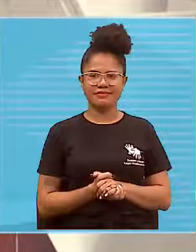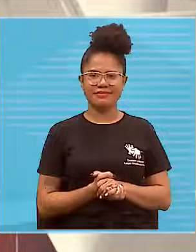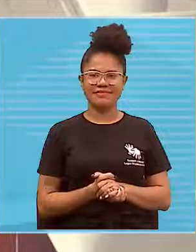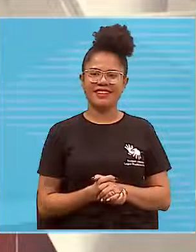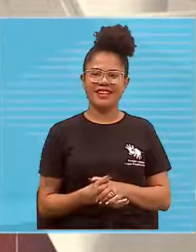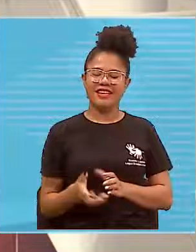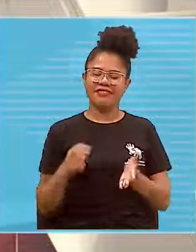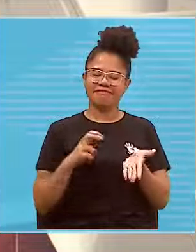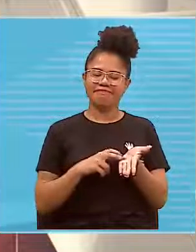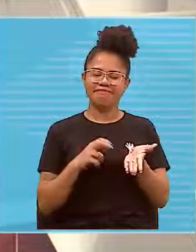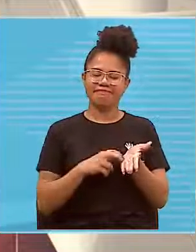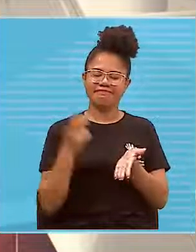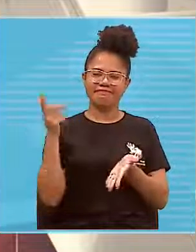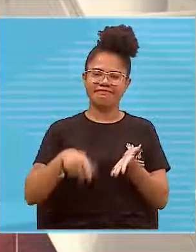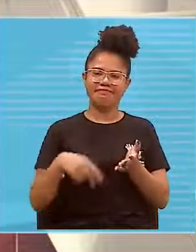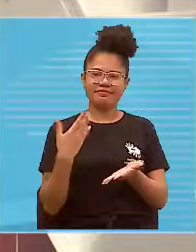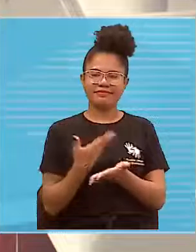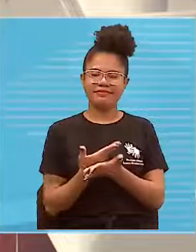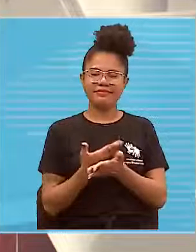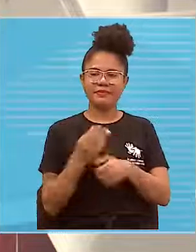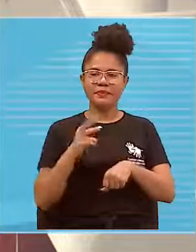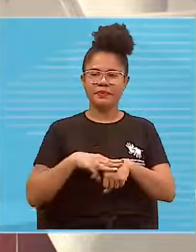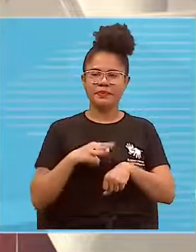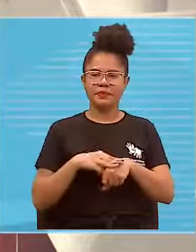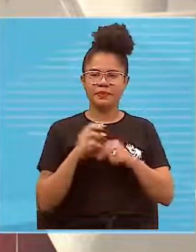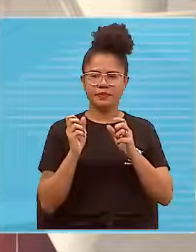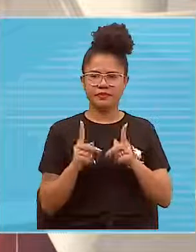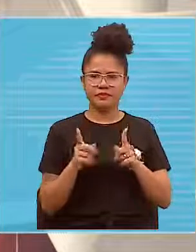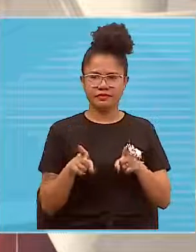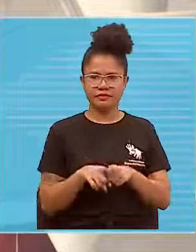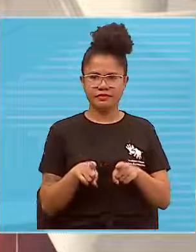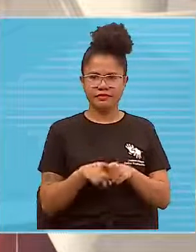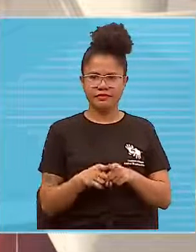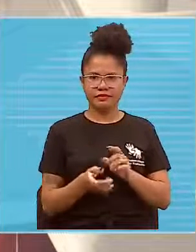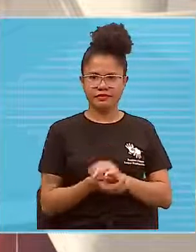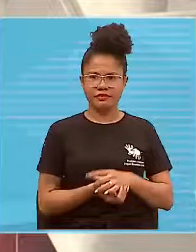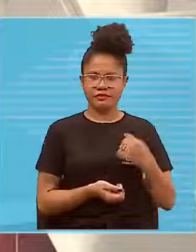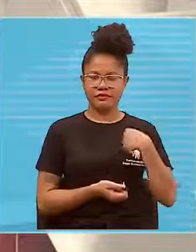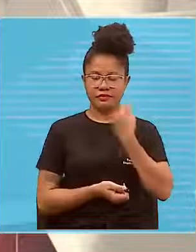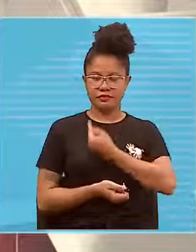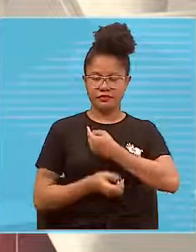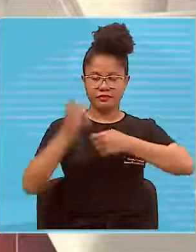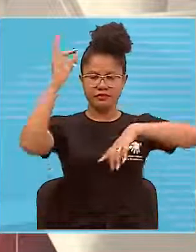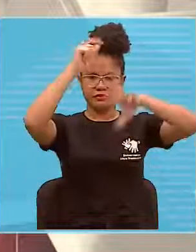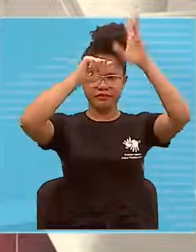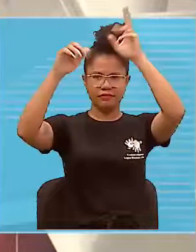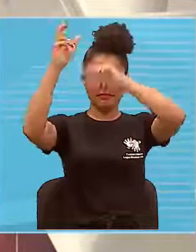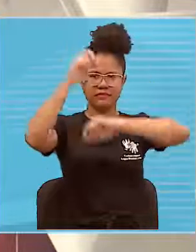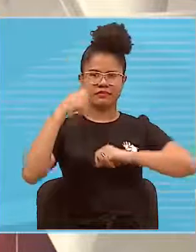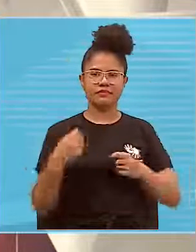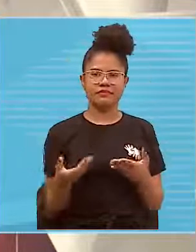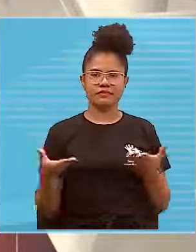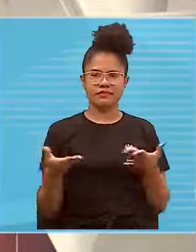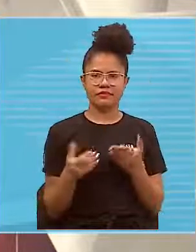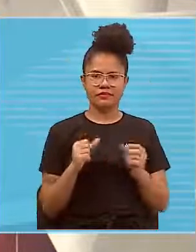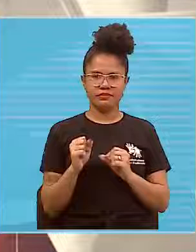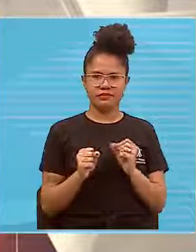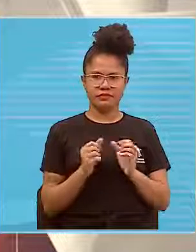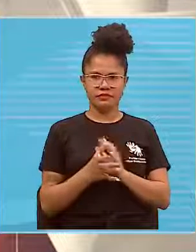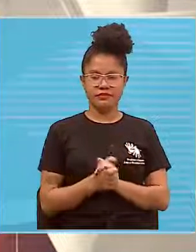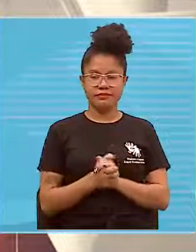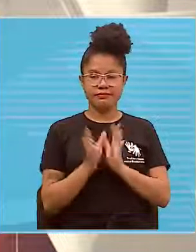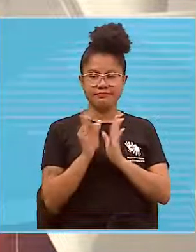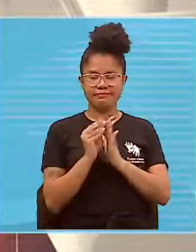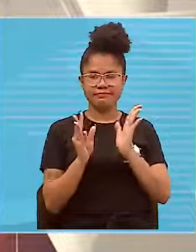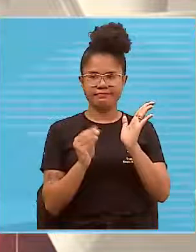uma aula de matemática. E que nós vamos ver hoje, meus amados alunos, é um assunto